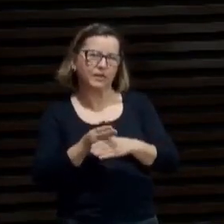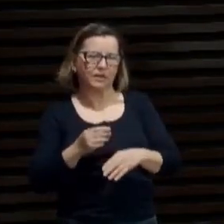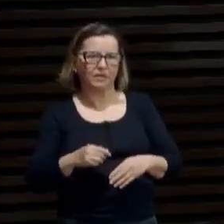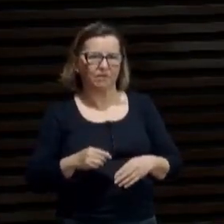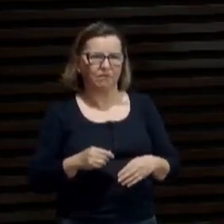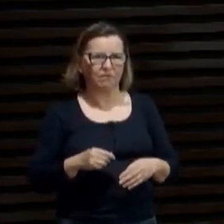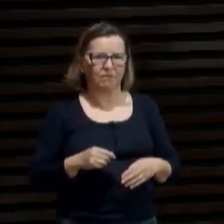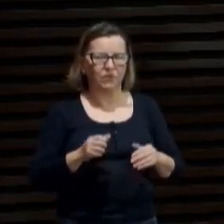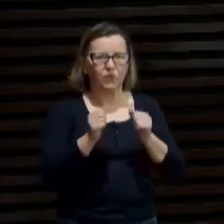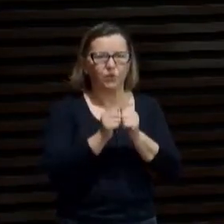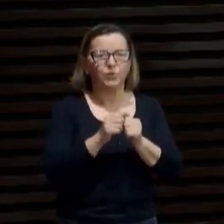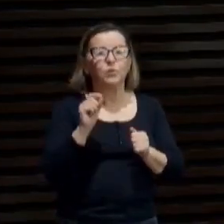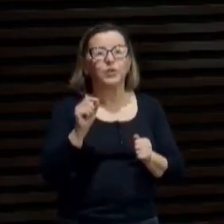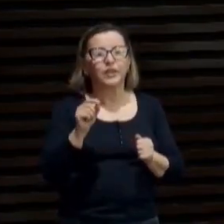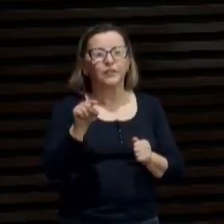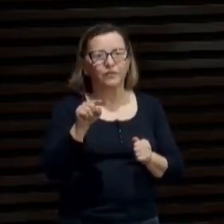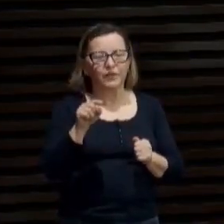tempo de lazer?